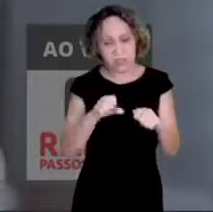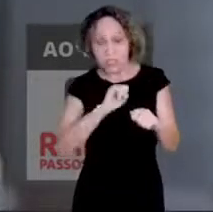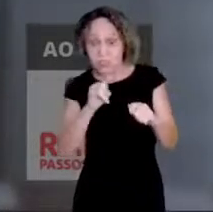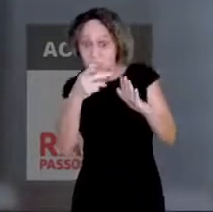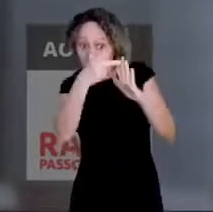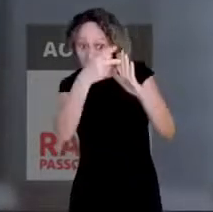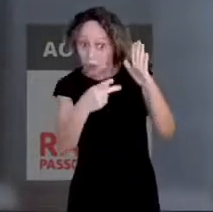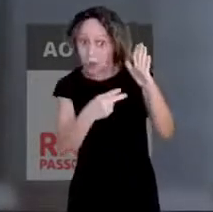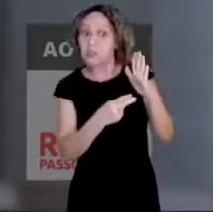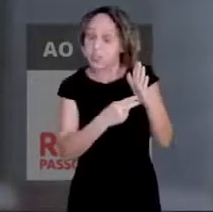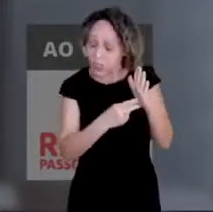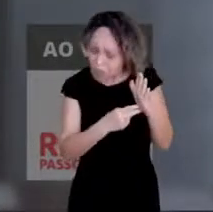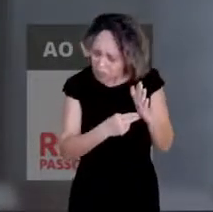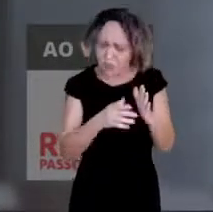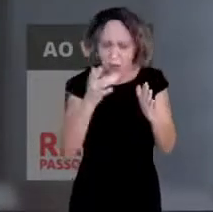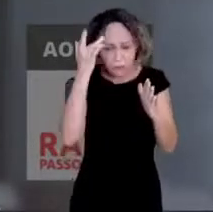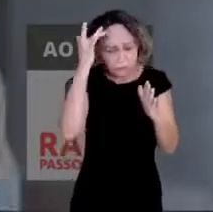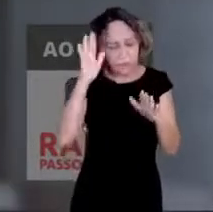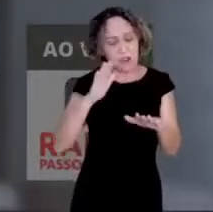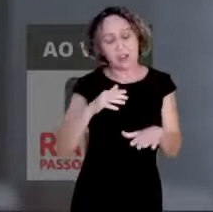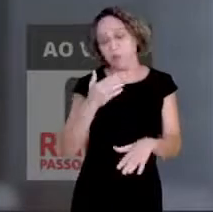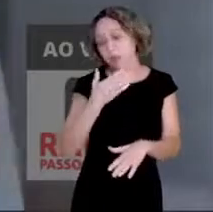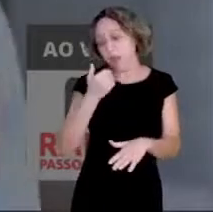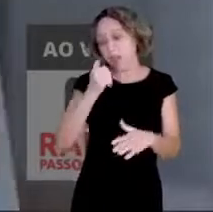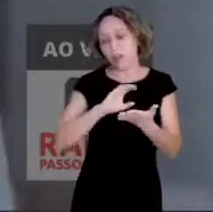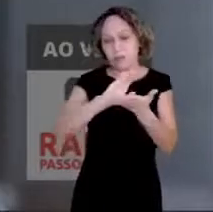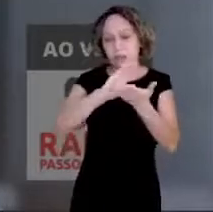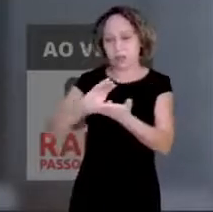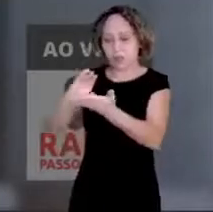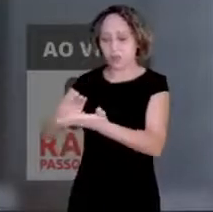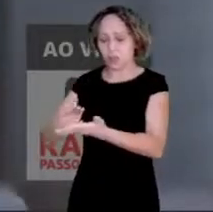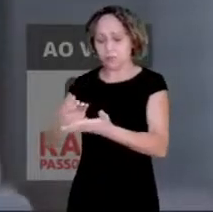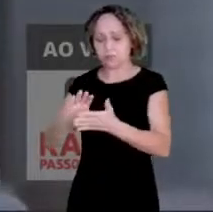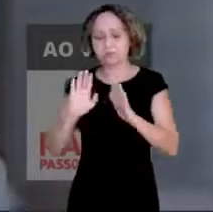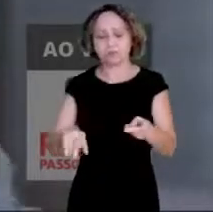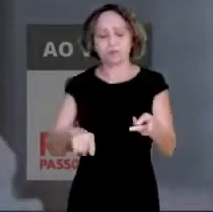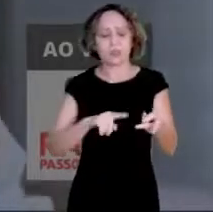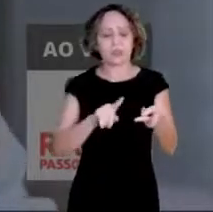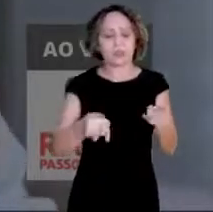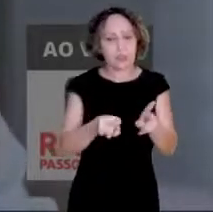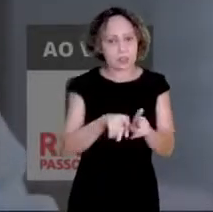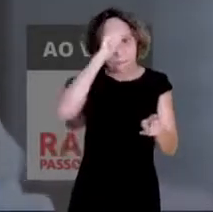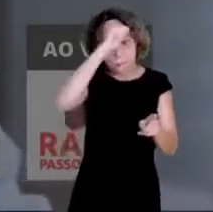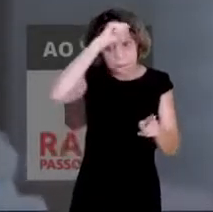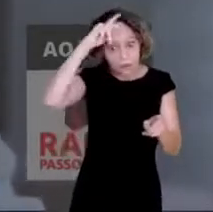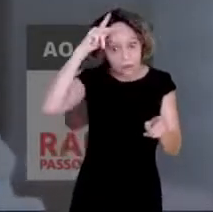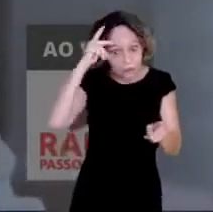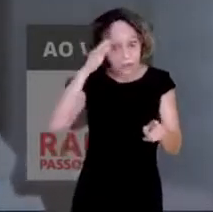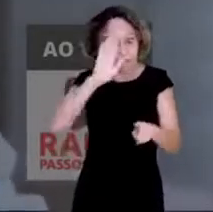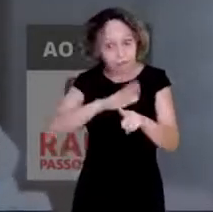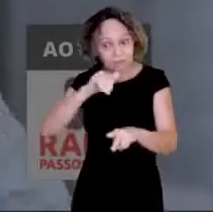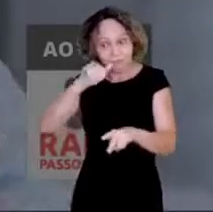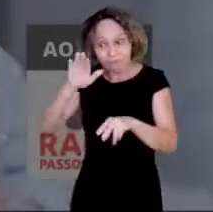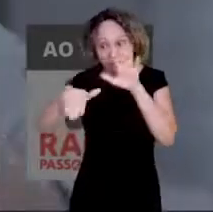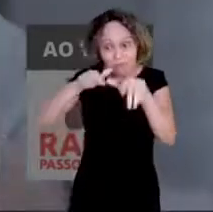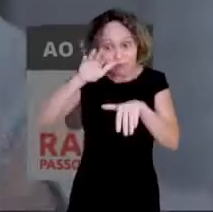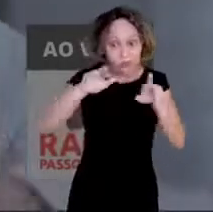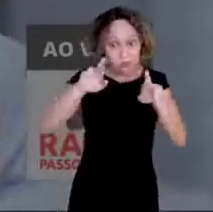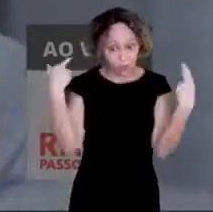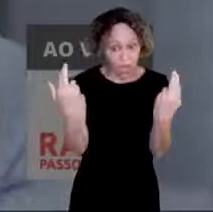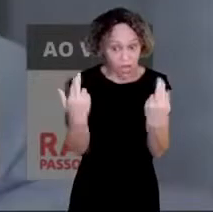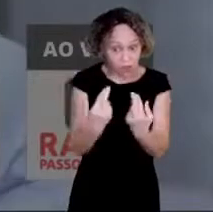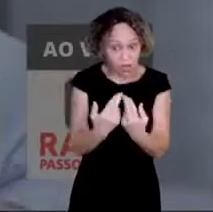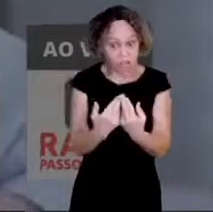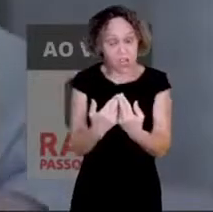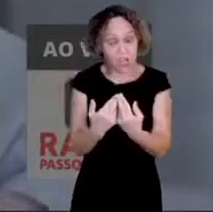temos que cuidar. Se a pessoa não estiver feliz na sua cidade, não está feliz em lugar nenhum. Então nós,